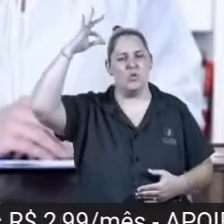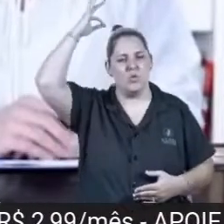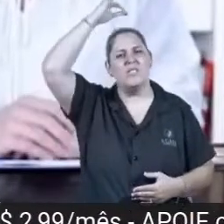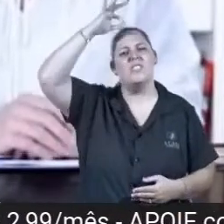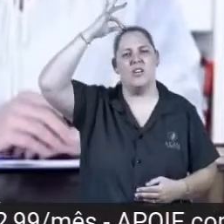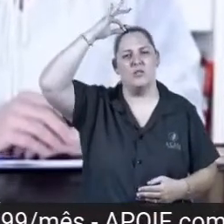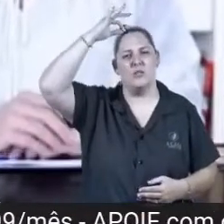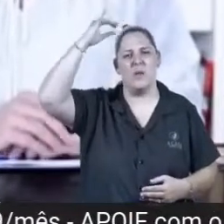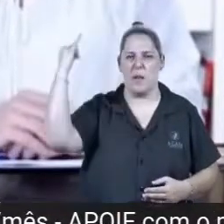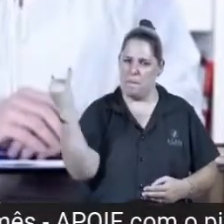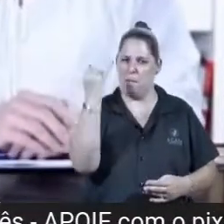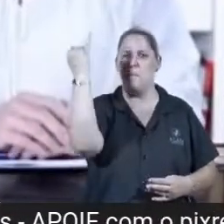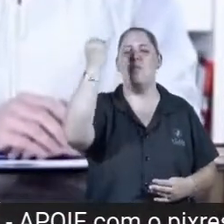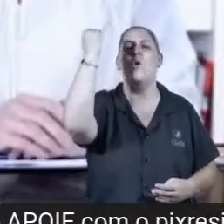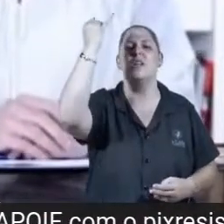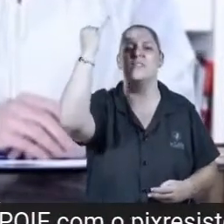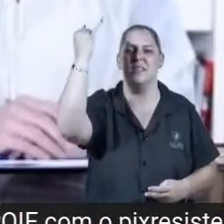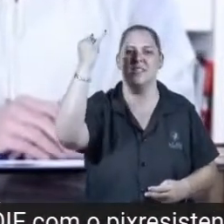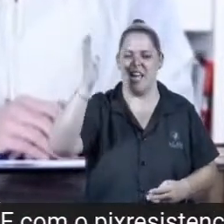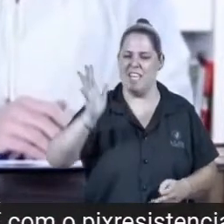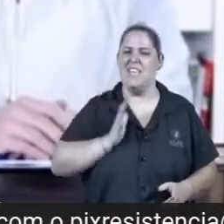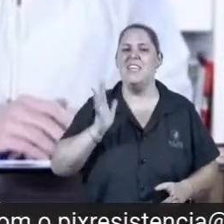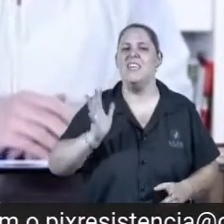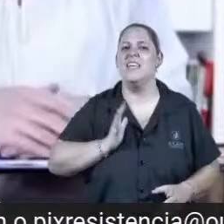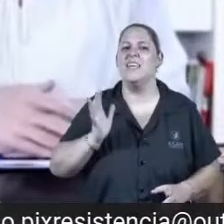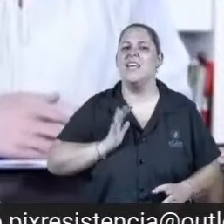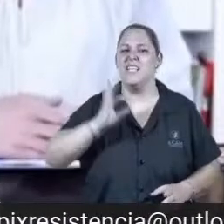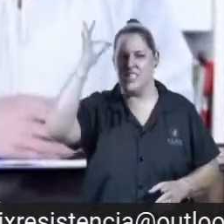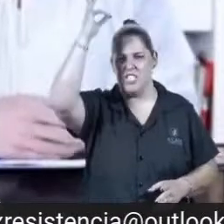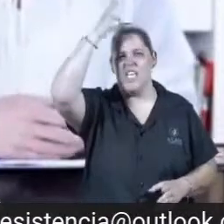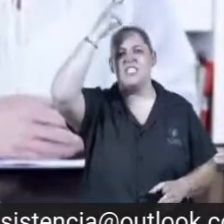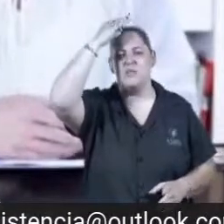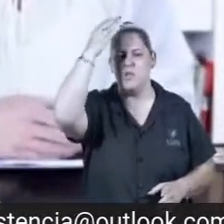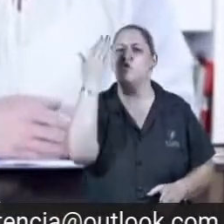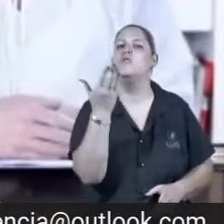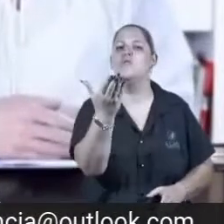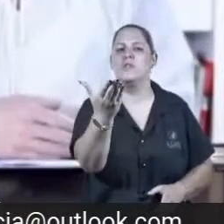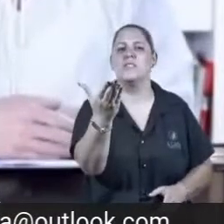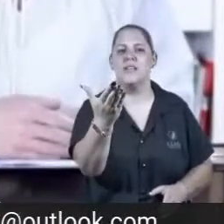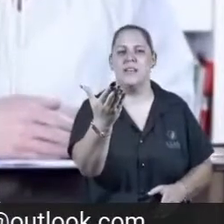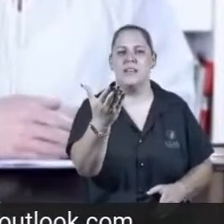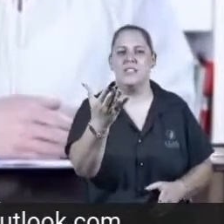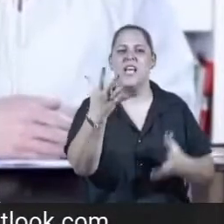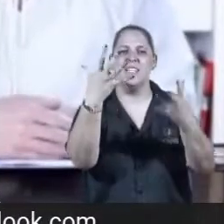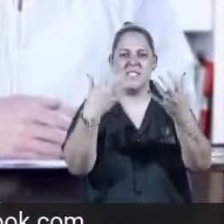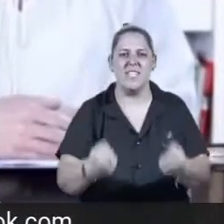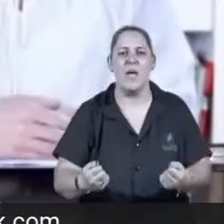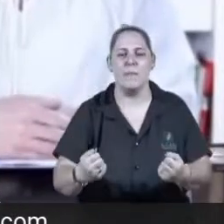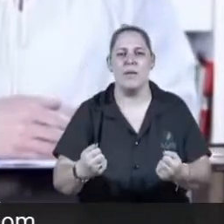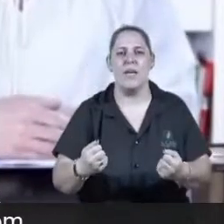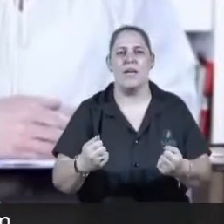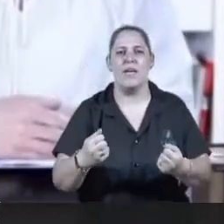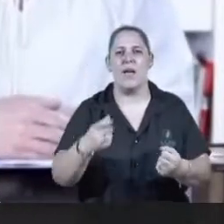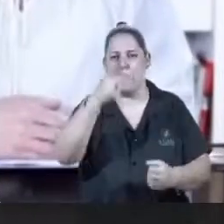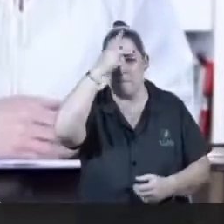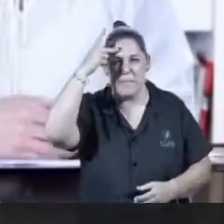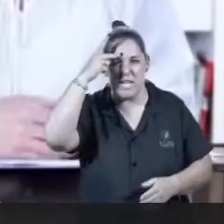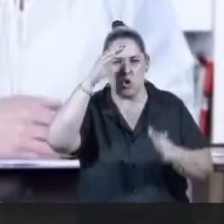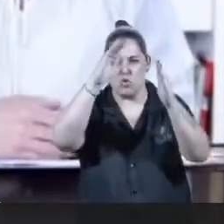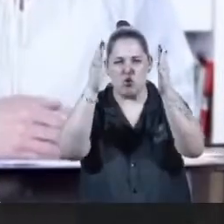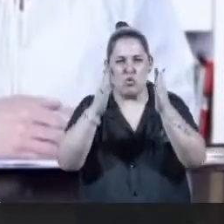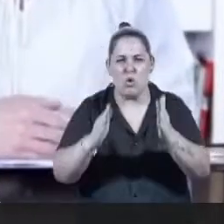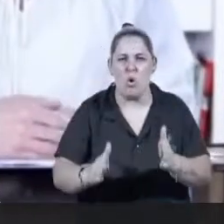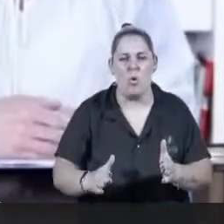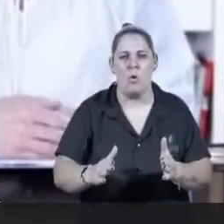grandeza de vocês de receberem essa obra-prima de ser humano produzida por Deus e nos